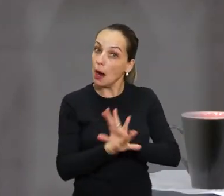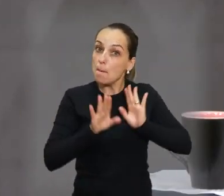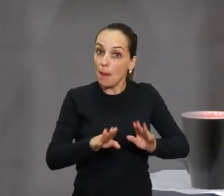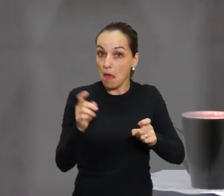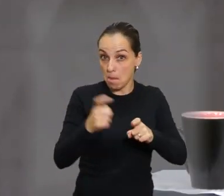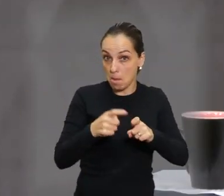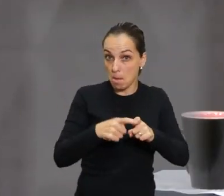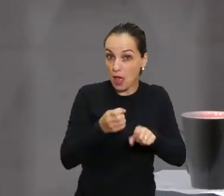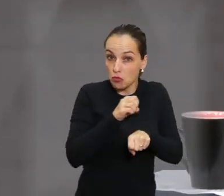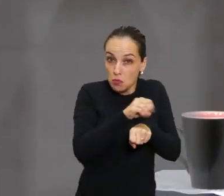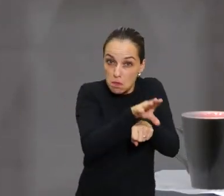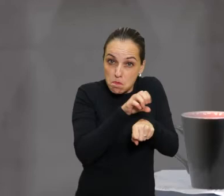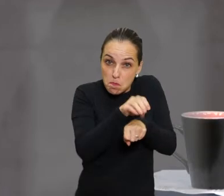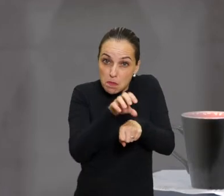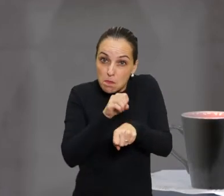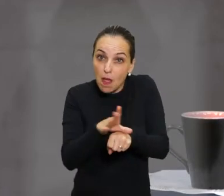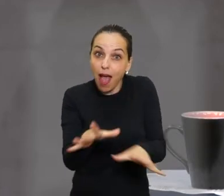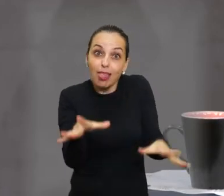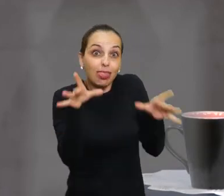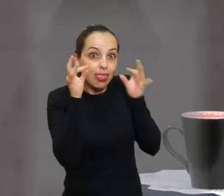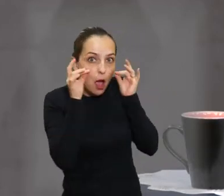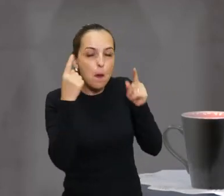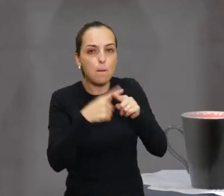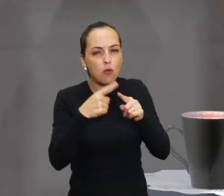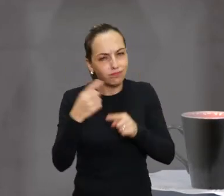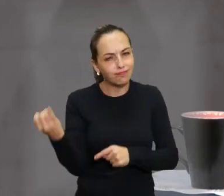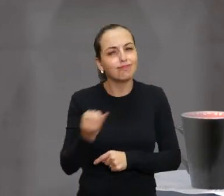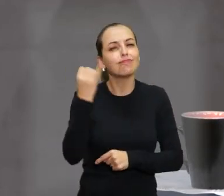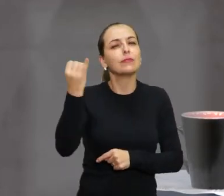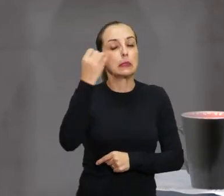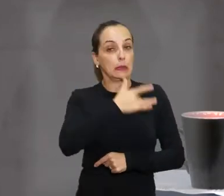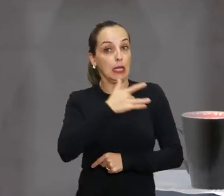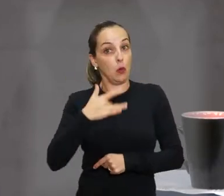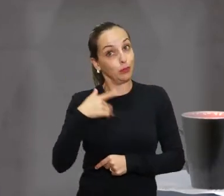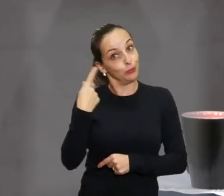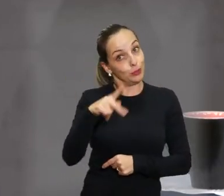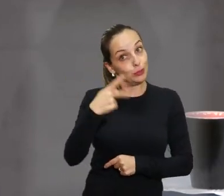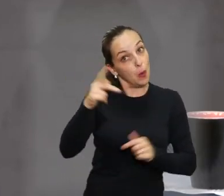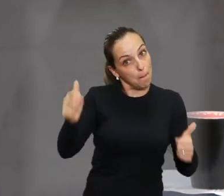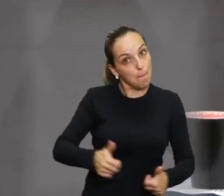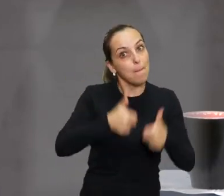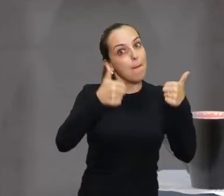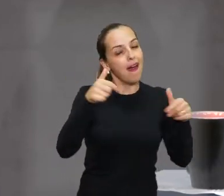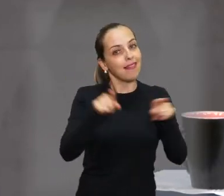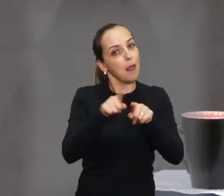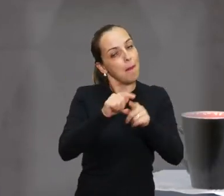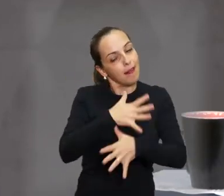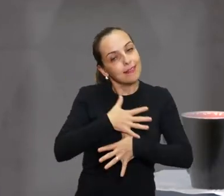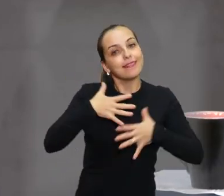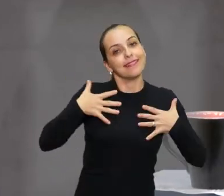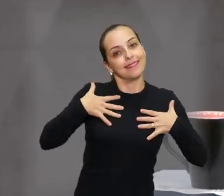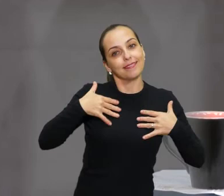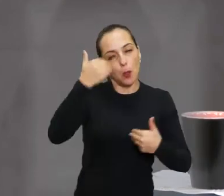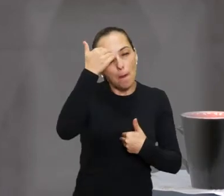aqui. Preste bem atenção nas dicas do doutor Sérgio. Elas podem ser importantes para garantir a sua